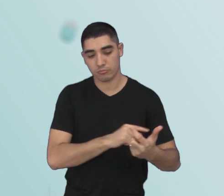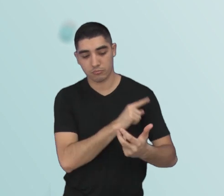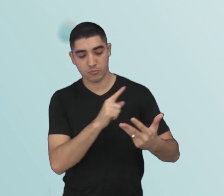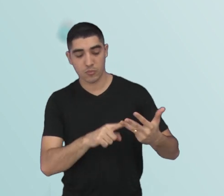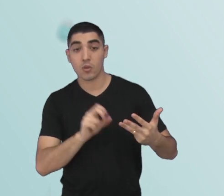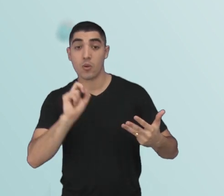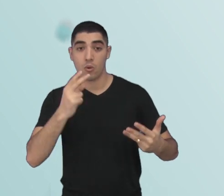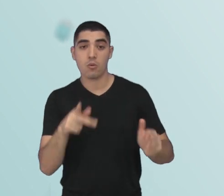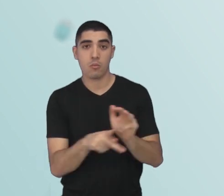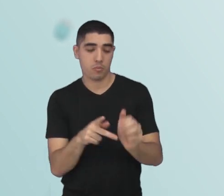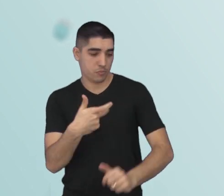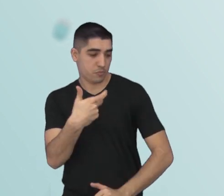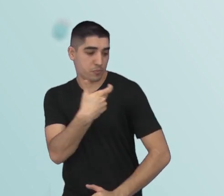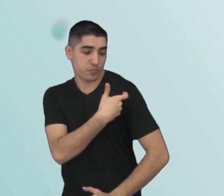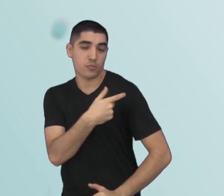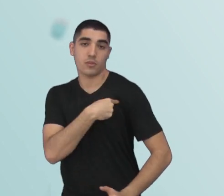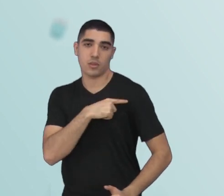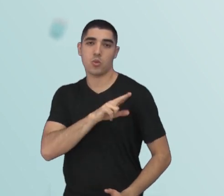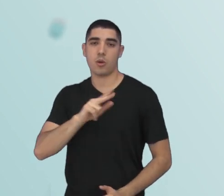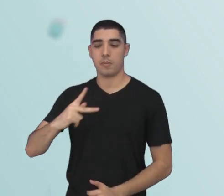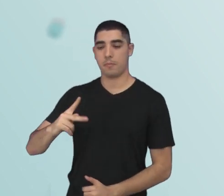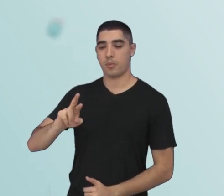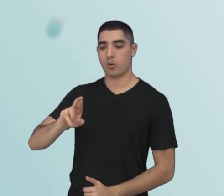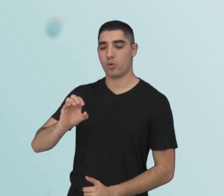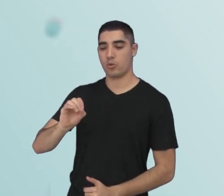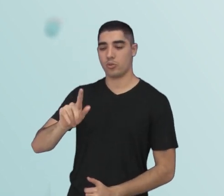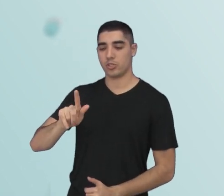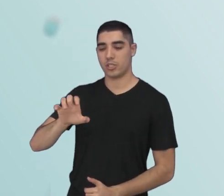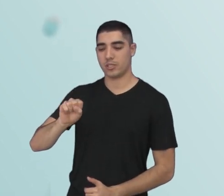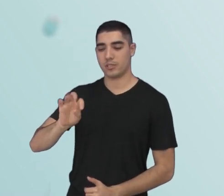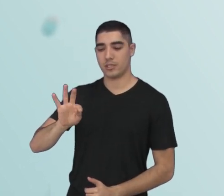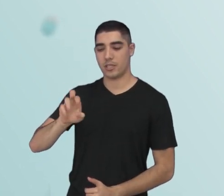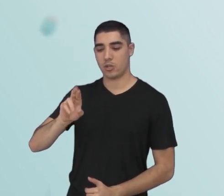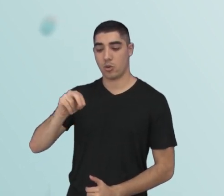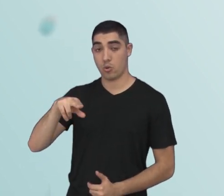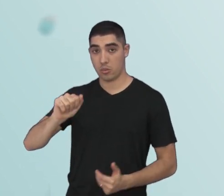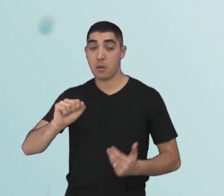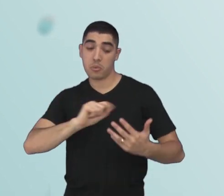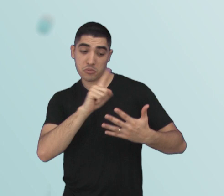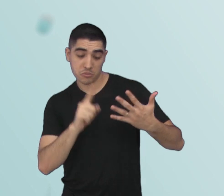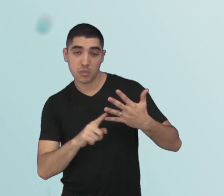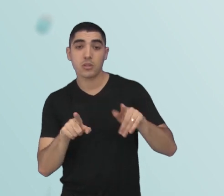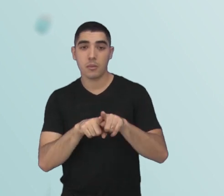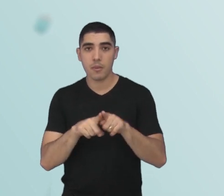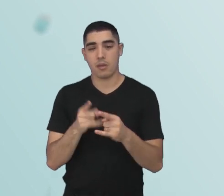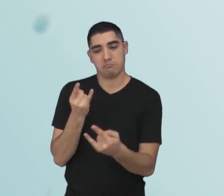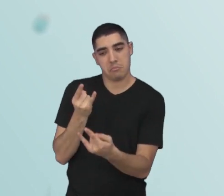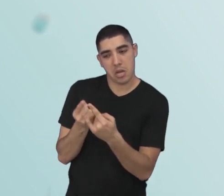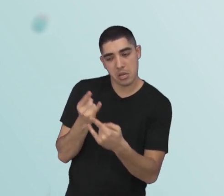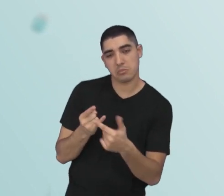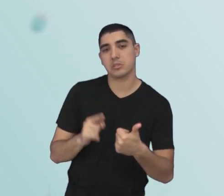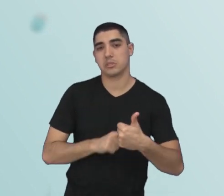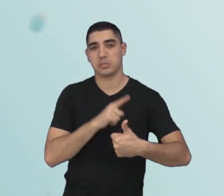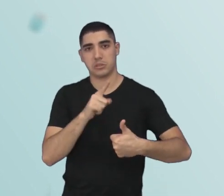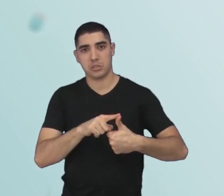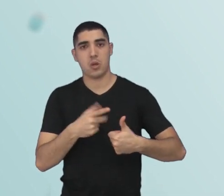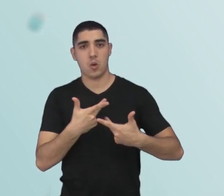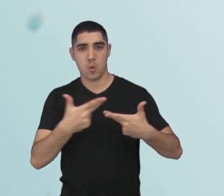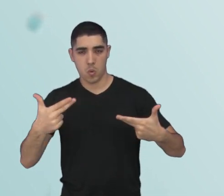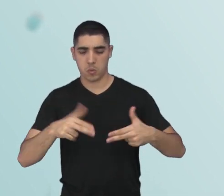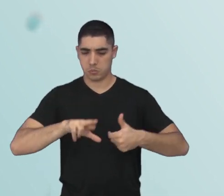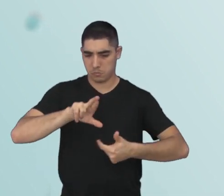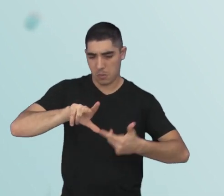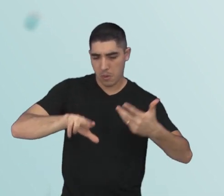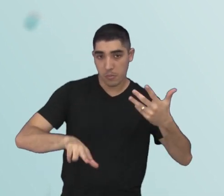ou a injeção trimestral com progesterona. Também podem ser utilizados os métodos de barreira, preservativo,